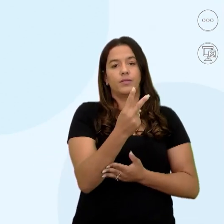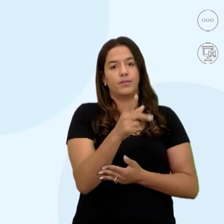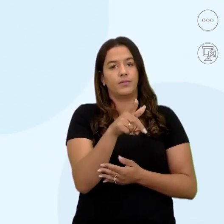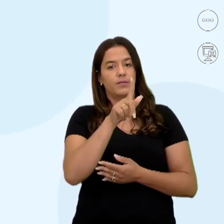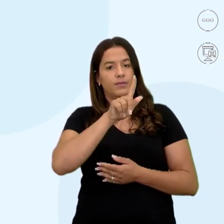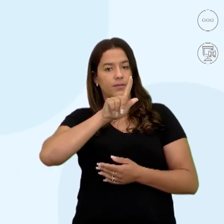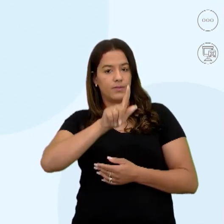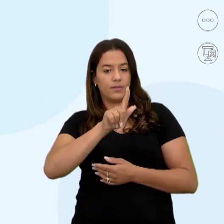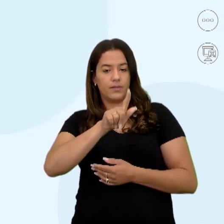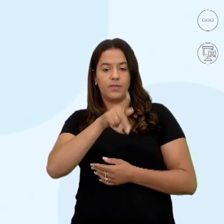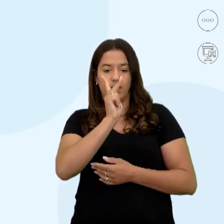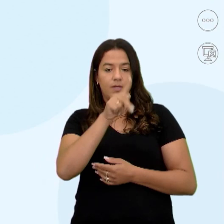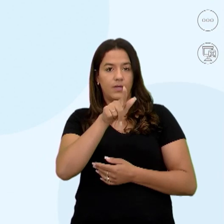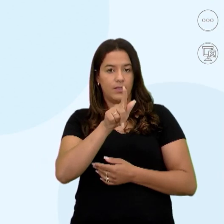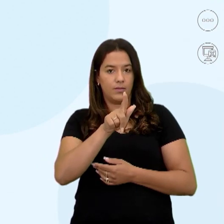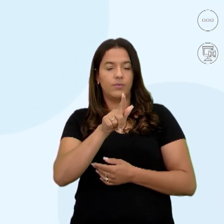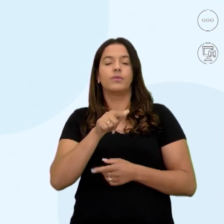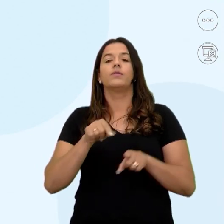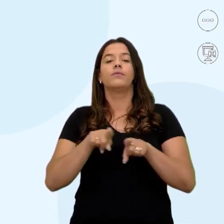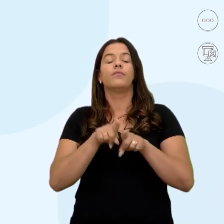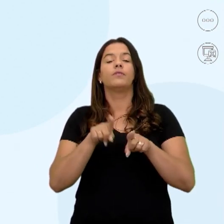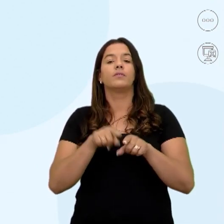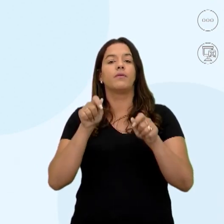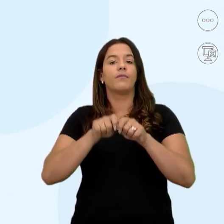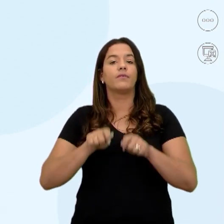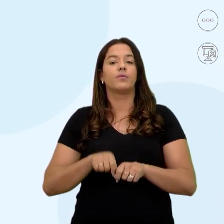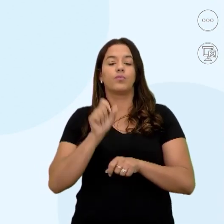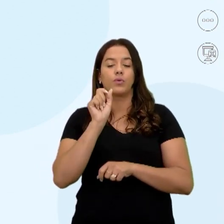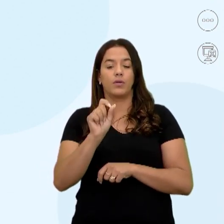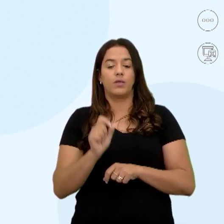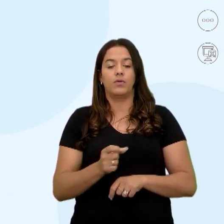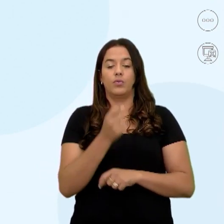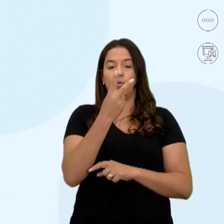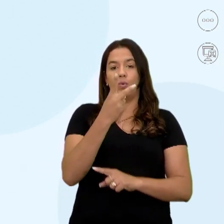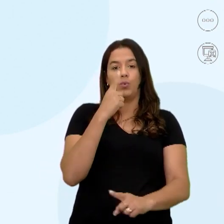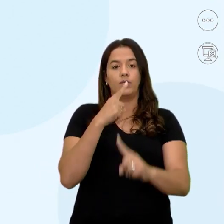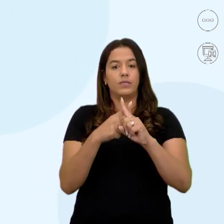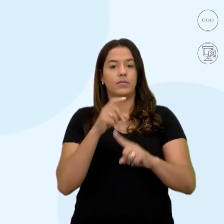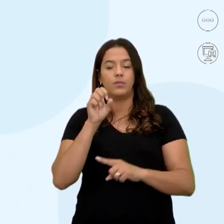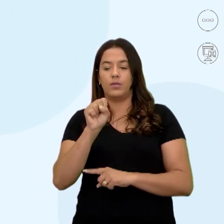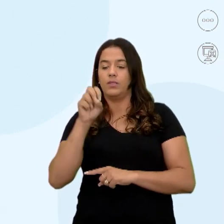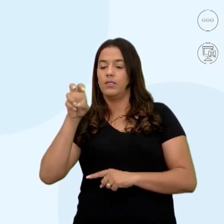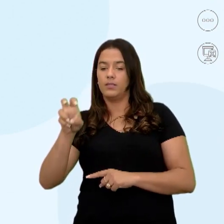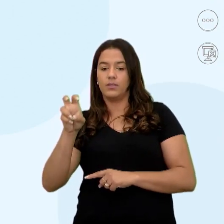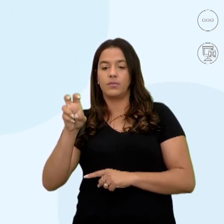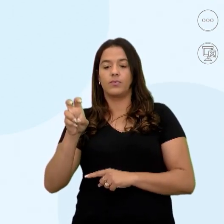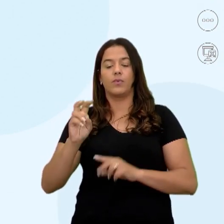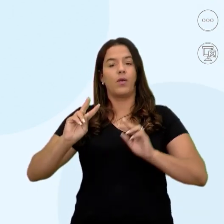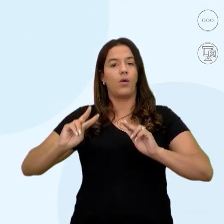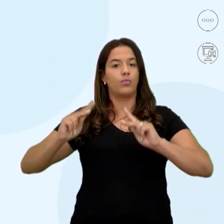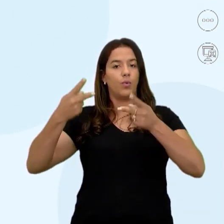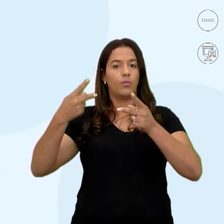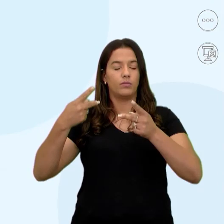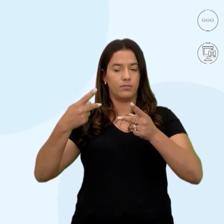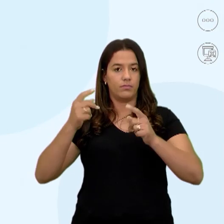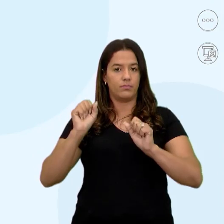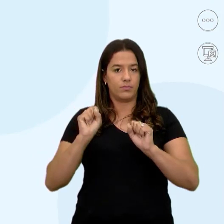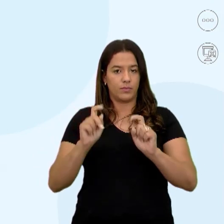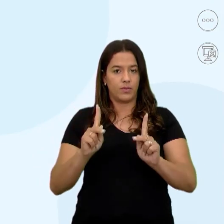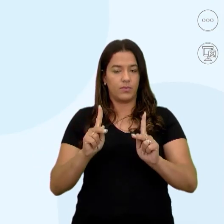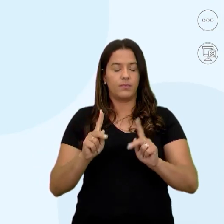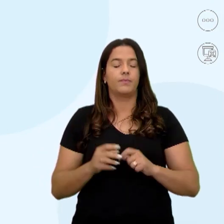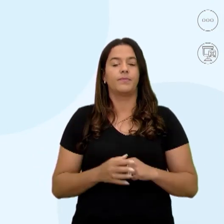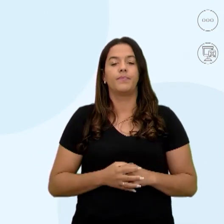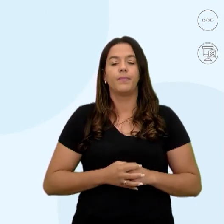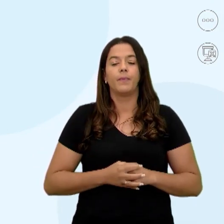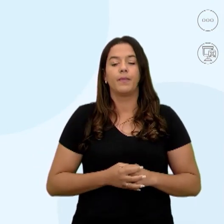2 quilogramas de farinha, eu vou fazer 2 vezes 85 salgadinhos, né? O dobro de salgadinhos,